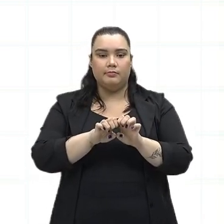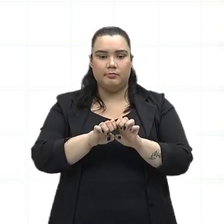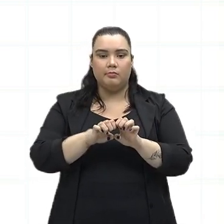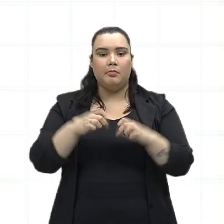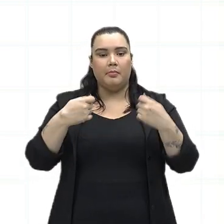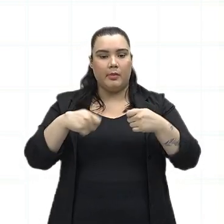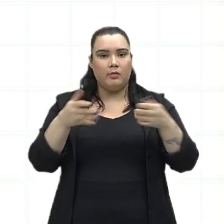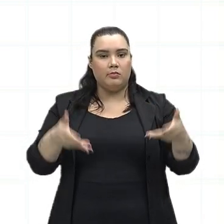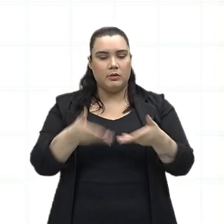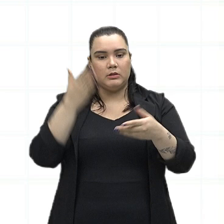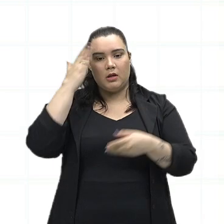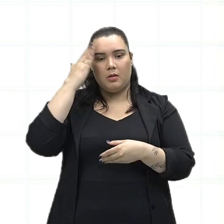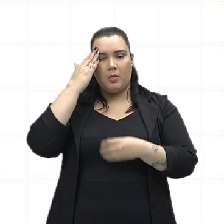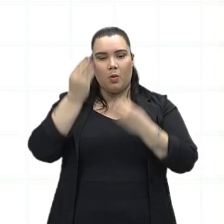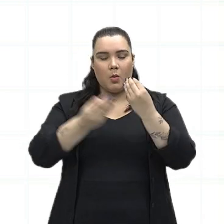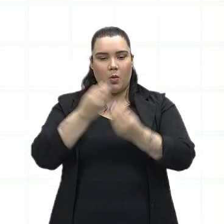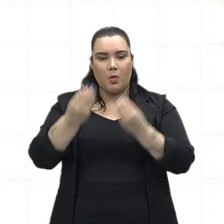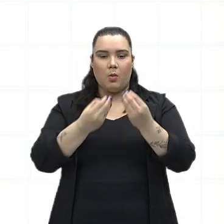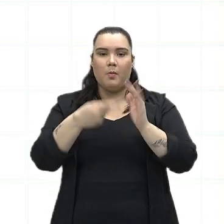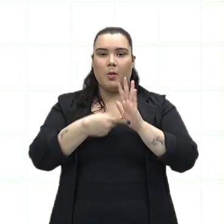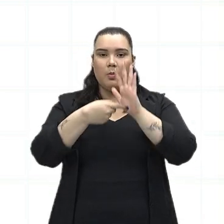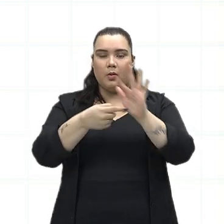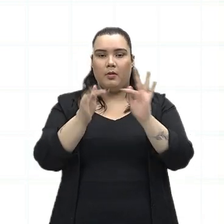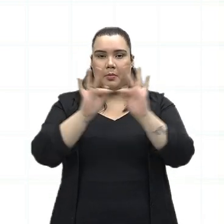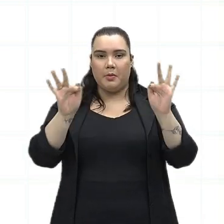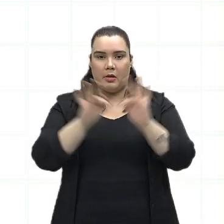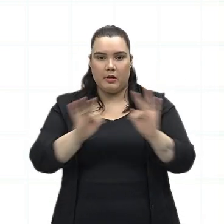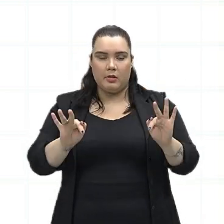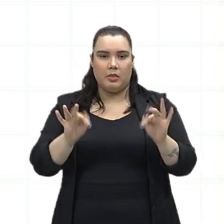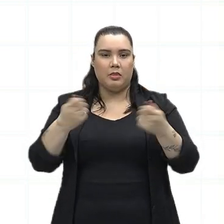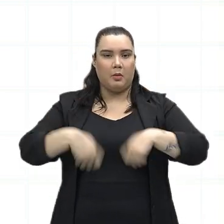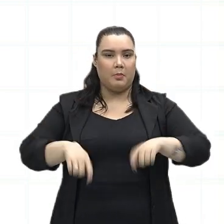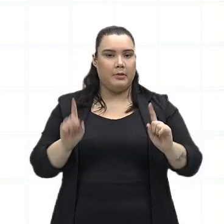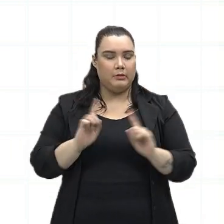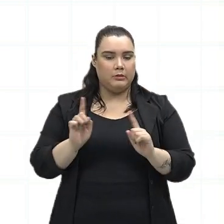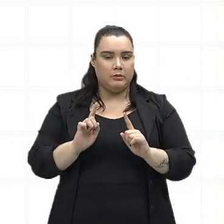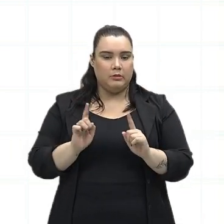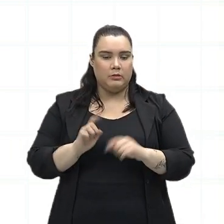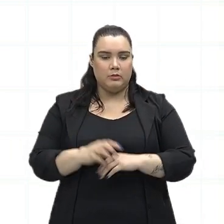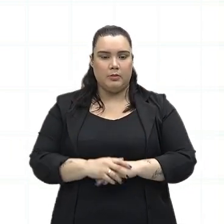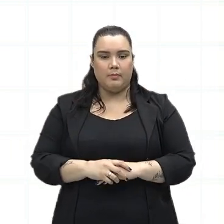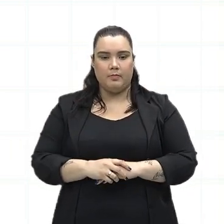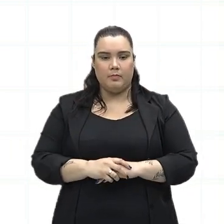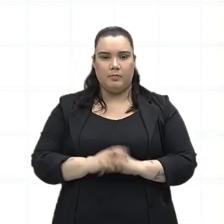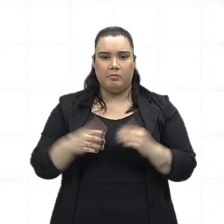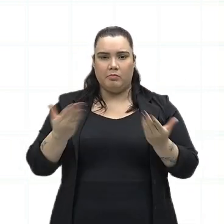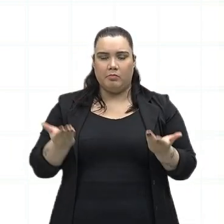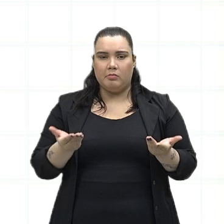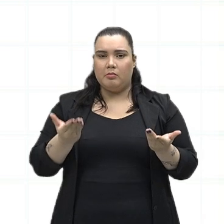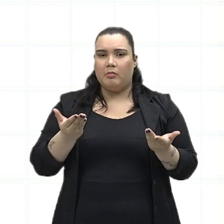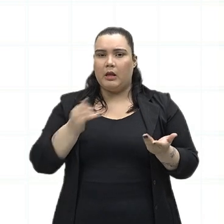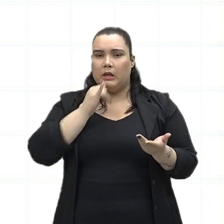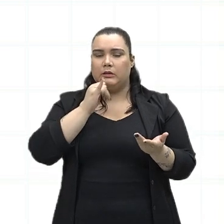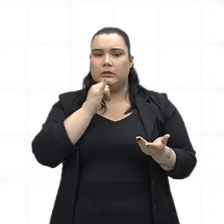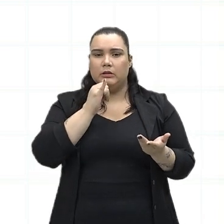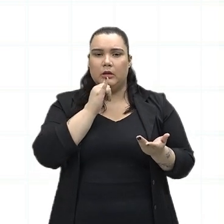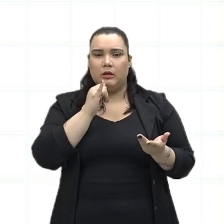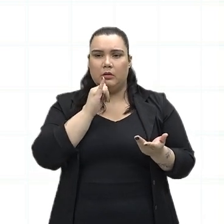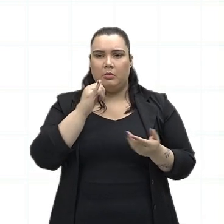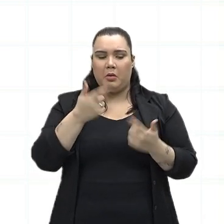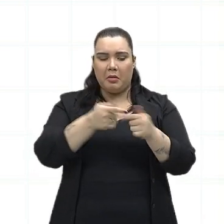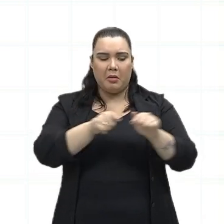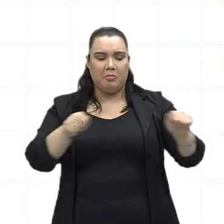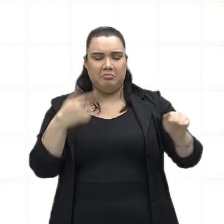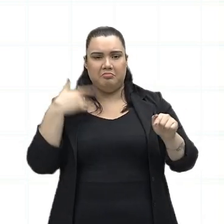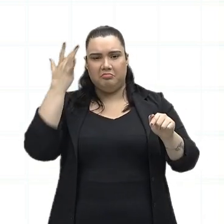gramaticais que sustentam a formulação das ideias apresentadas não é importante? Então, não saber